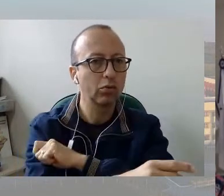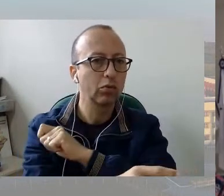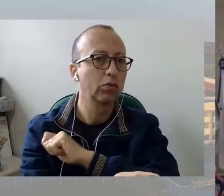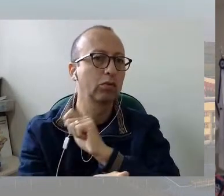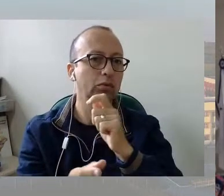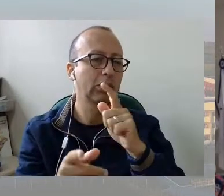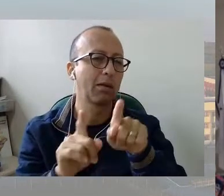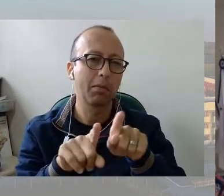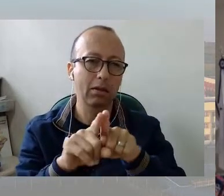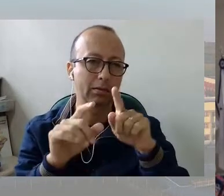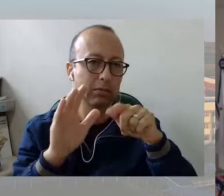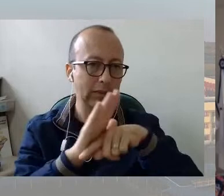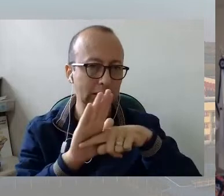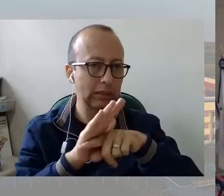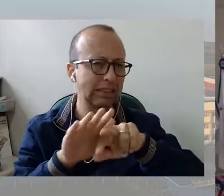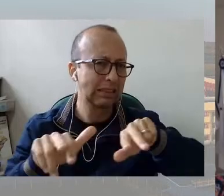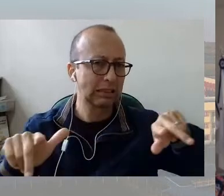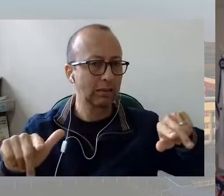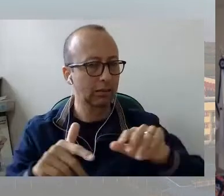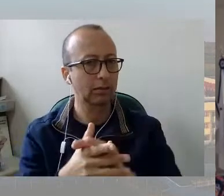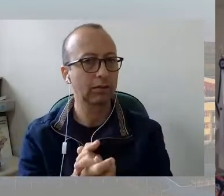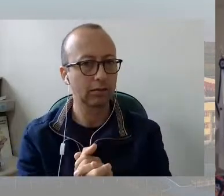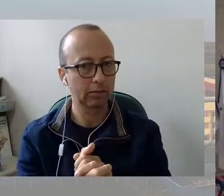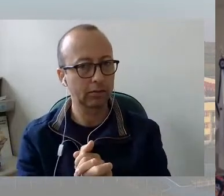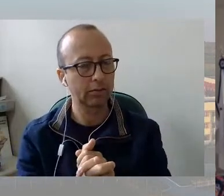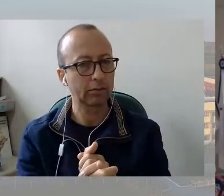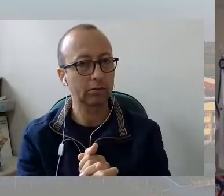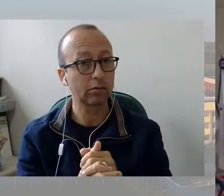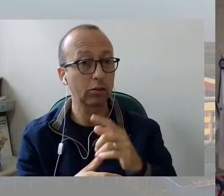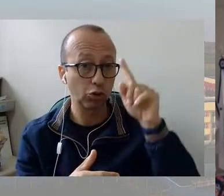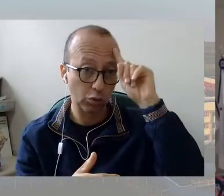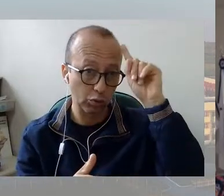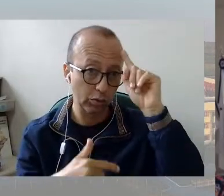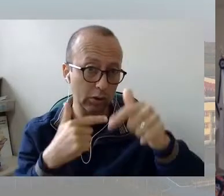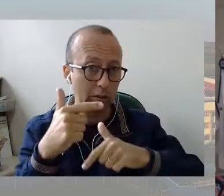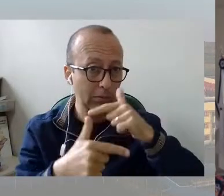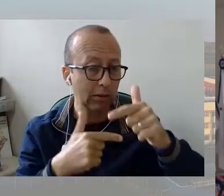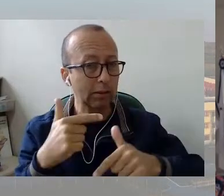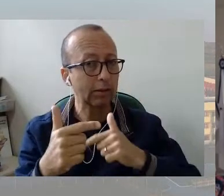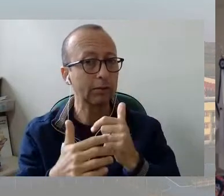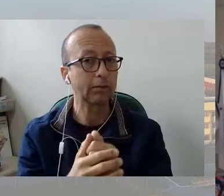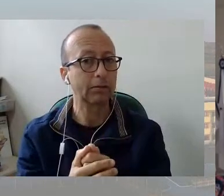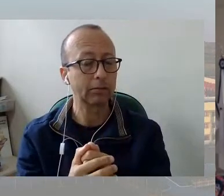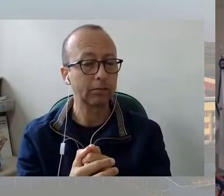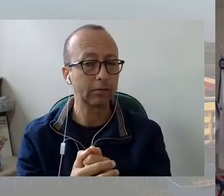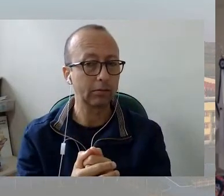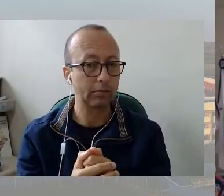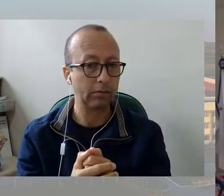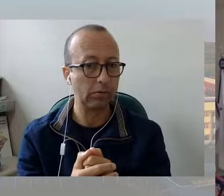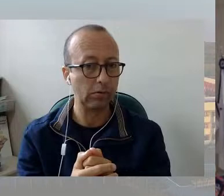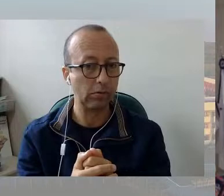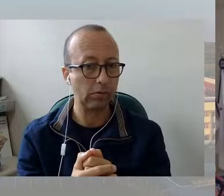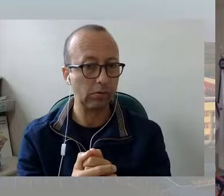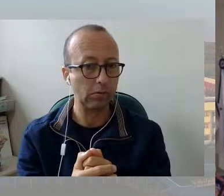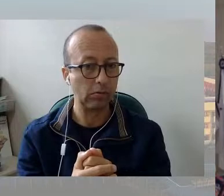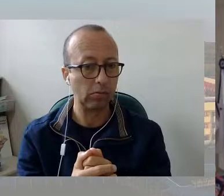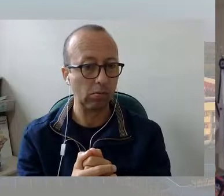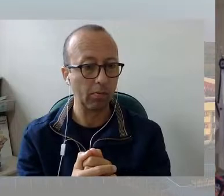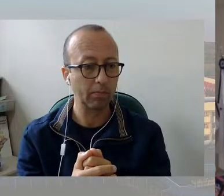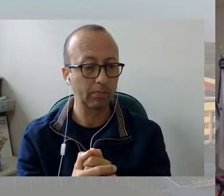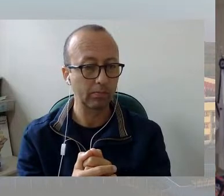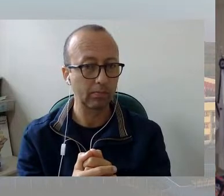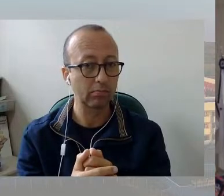que historicamente norteia nossas práticas cotidianas, onde o nosso imaginário social permite que naturalizemos